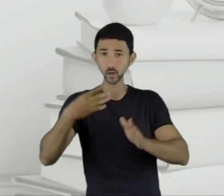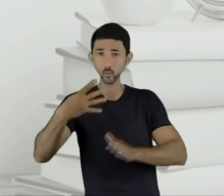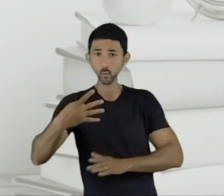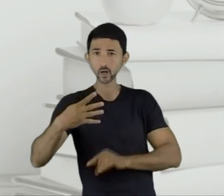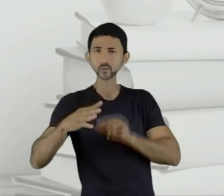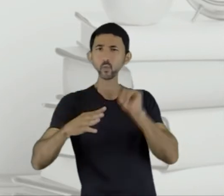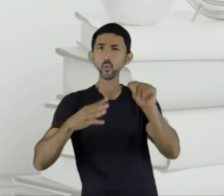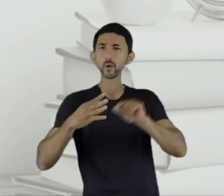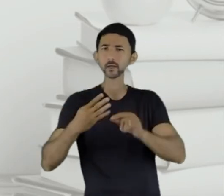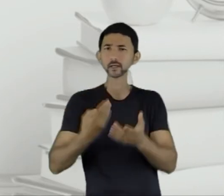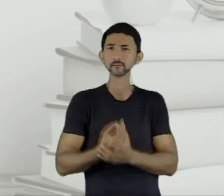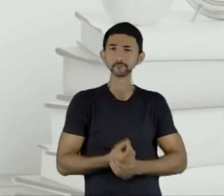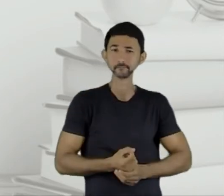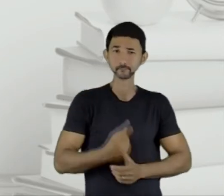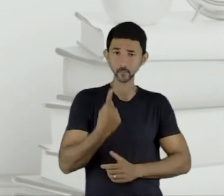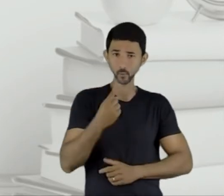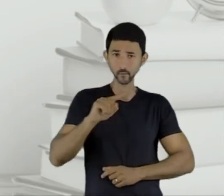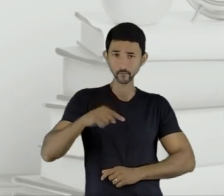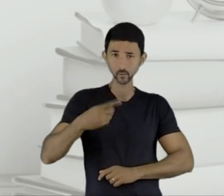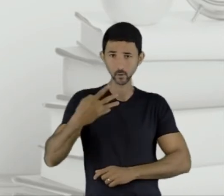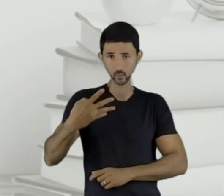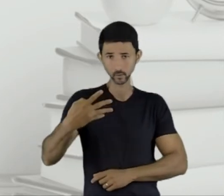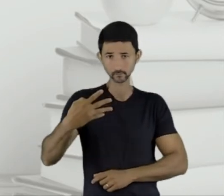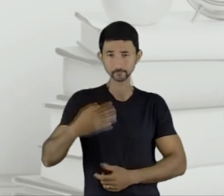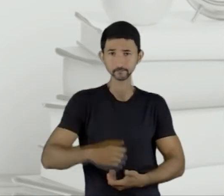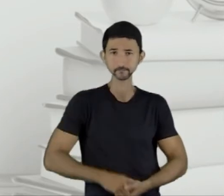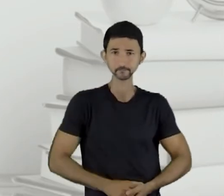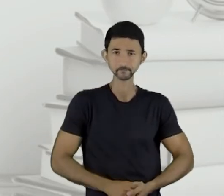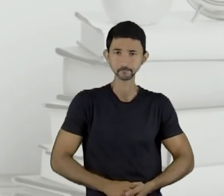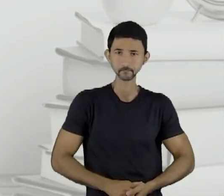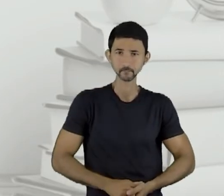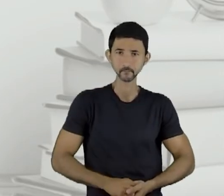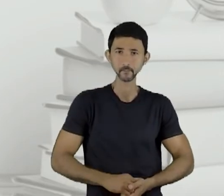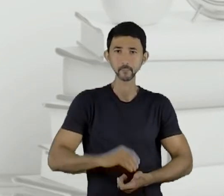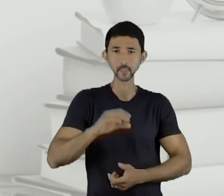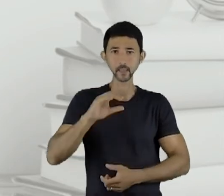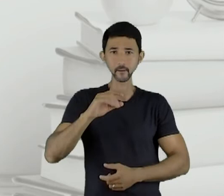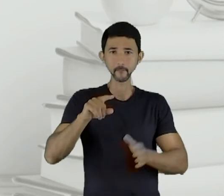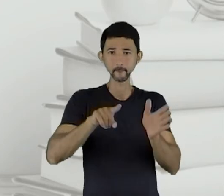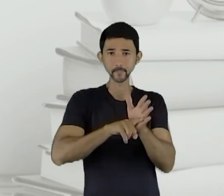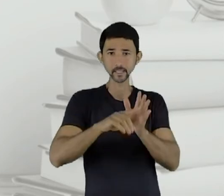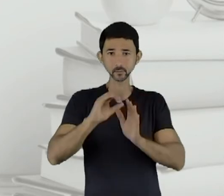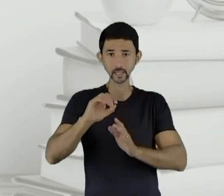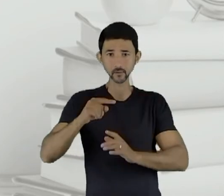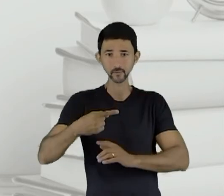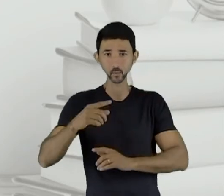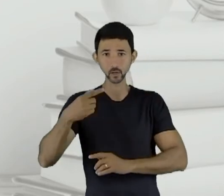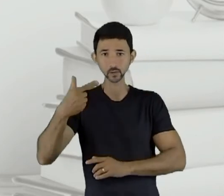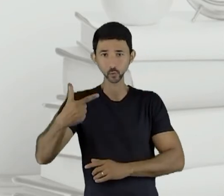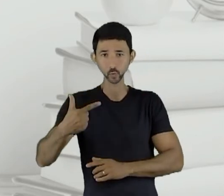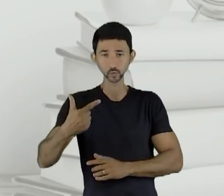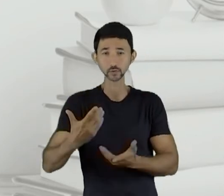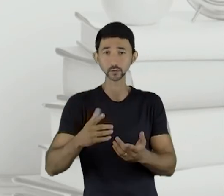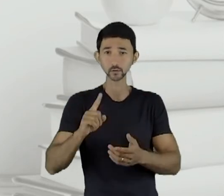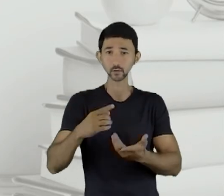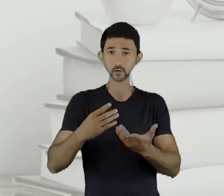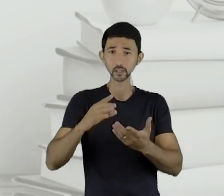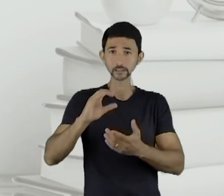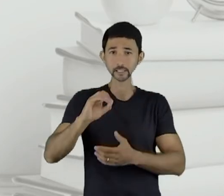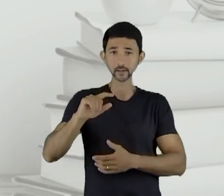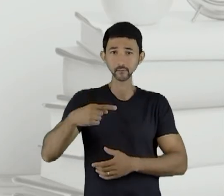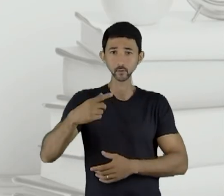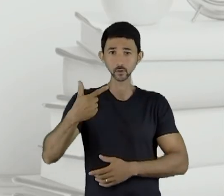certo? É 1,4. O módulo de menos 0,2 é 0,2.